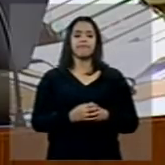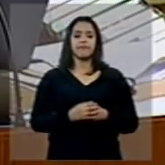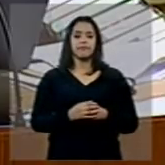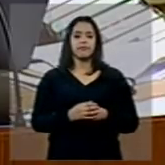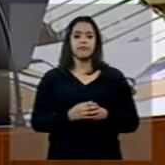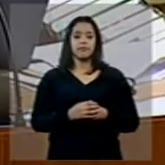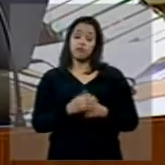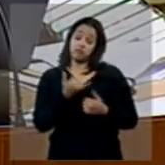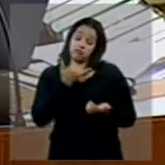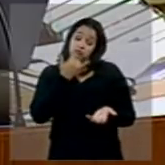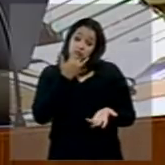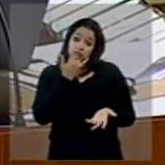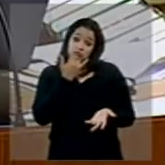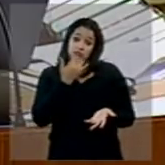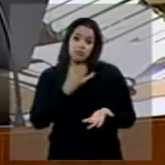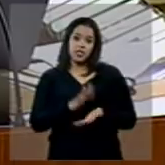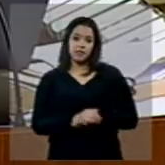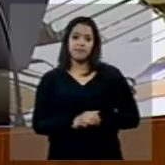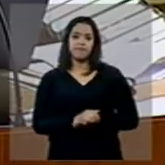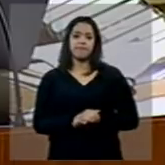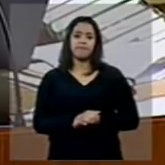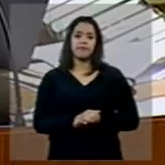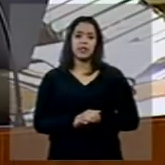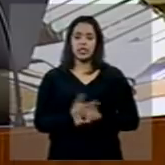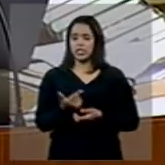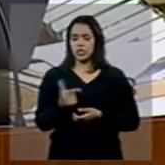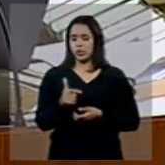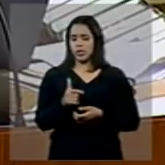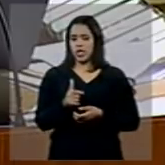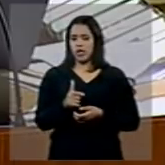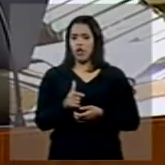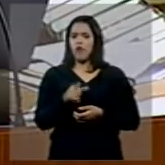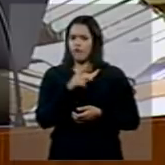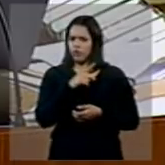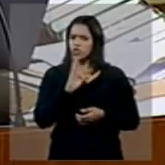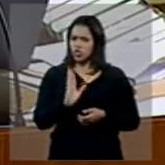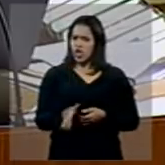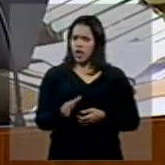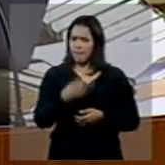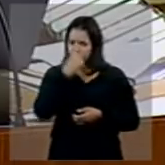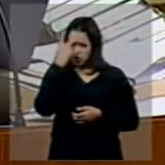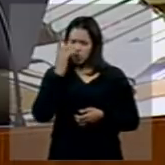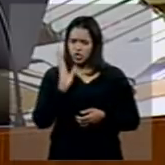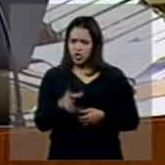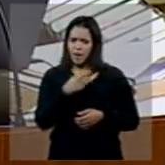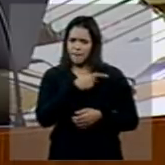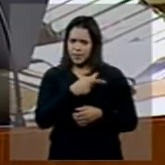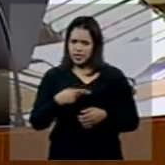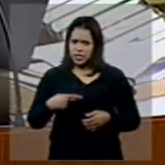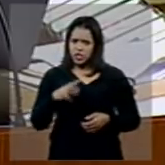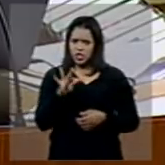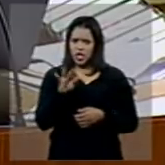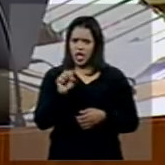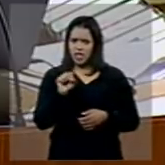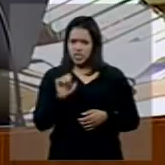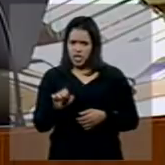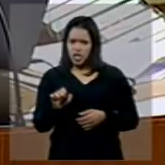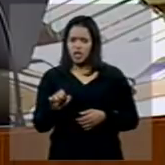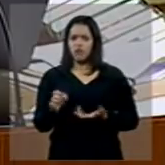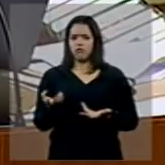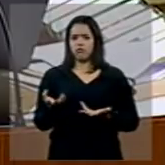data vênia, sem falsa modéstia, de quem já foi presidente do TSE, e sei que isso é